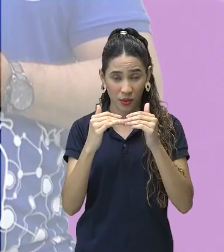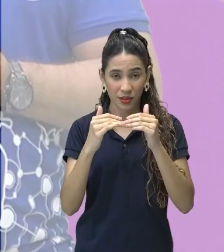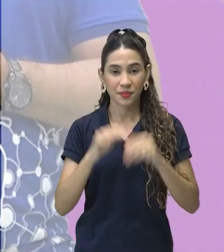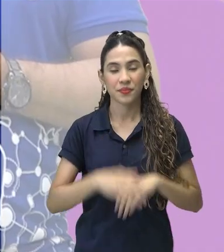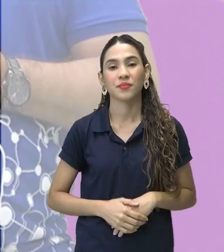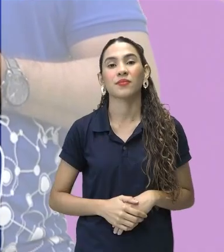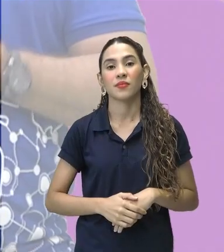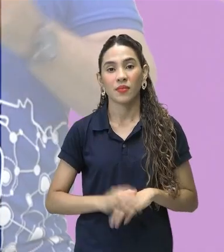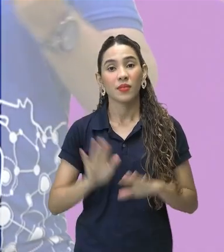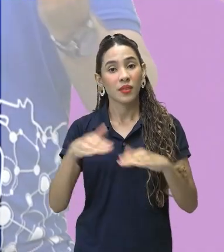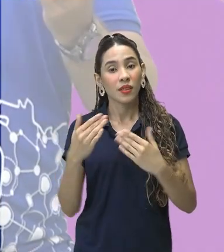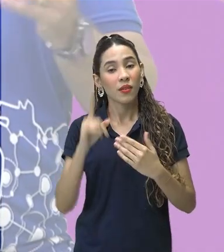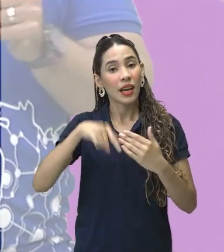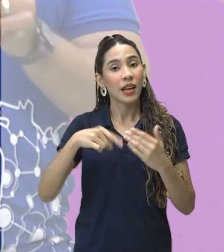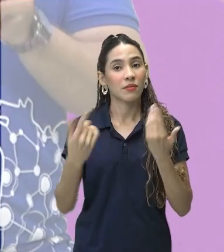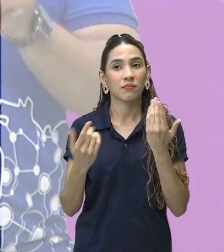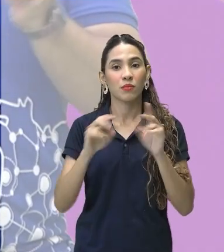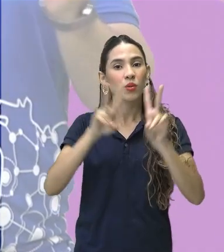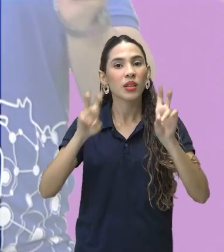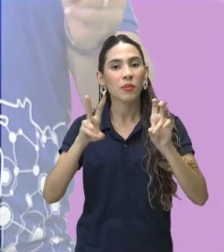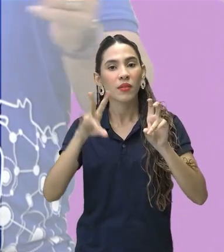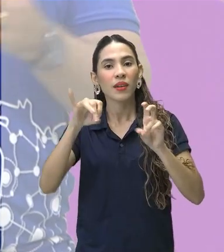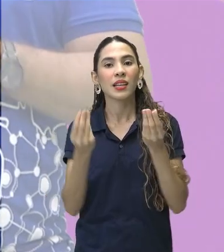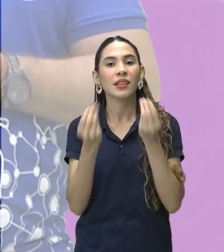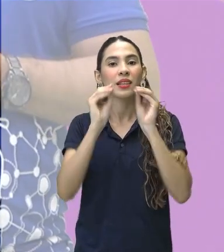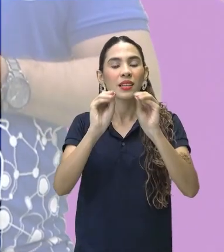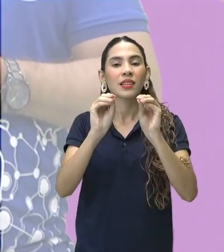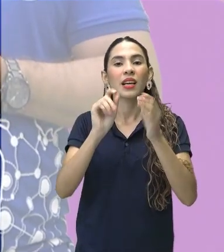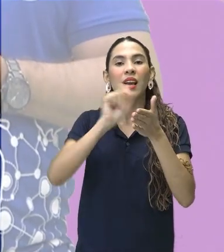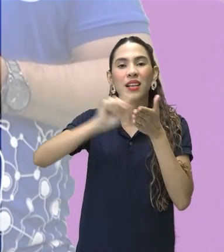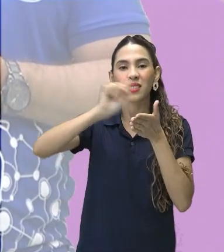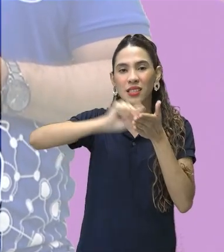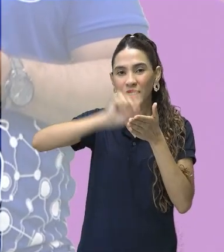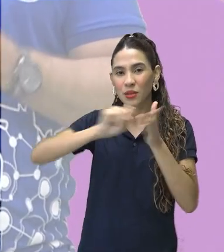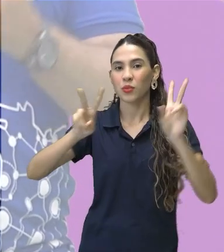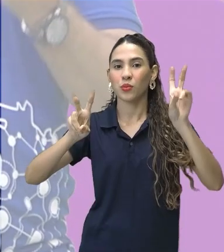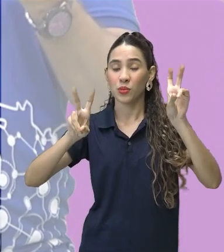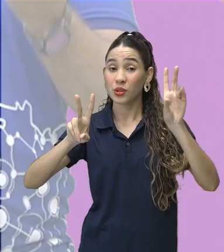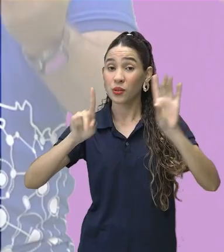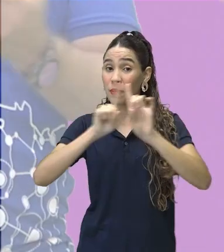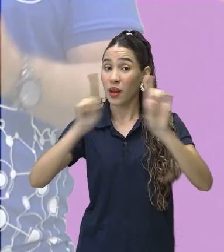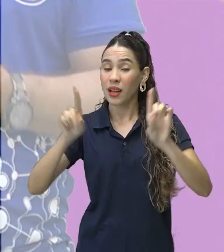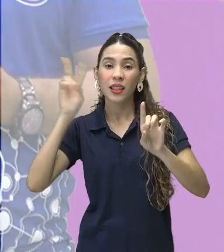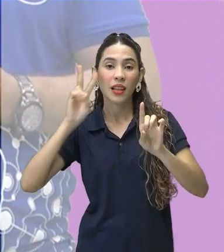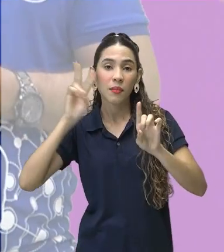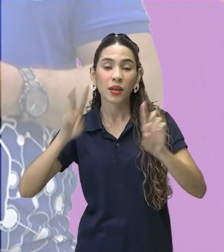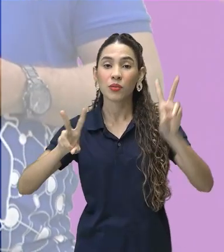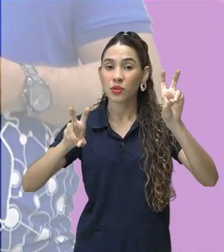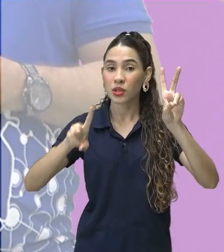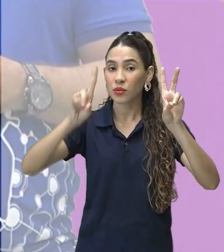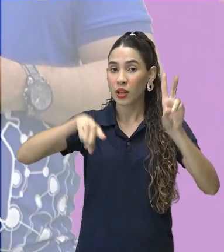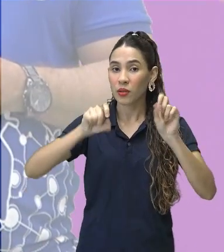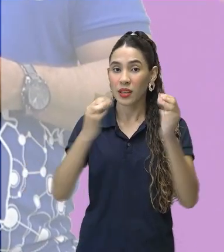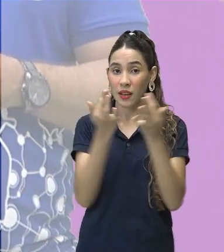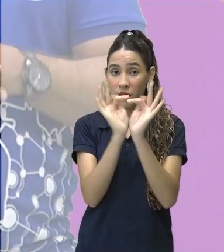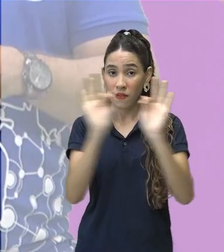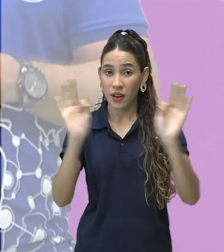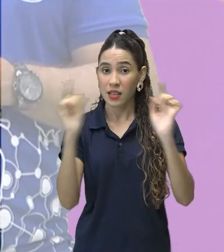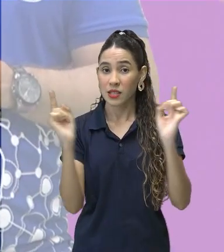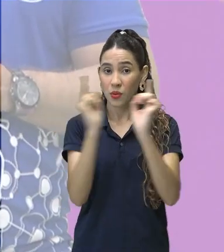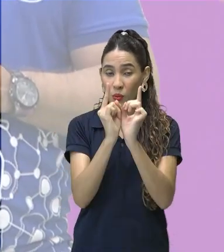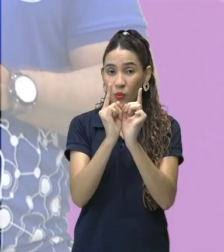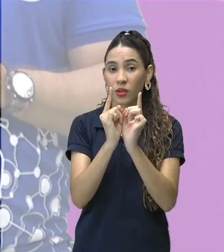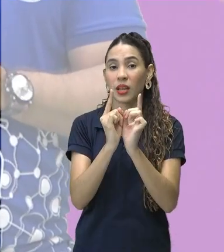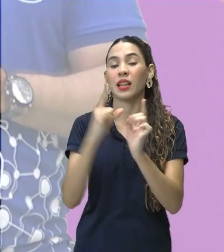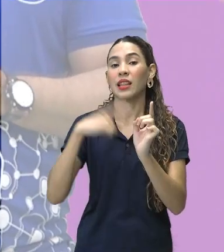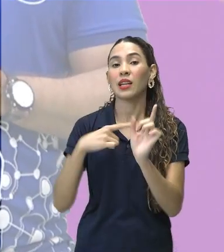E exatamente essa alguma coisa é onde vai estar escrita ali no título. Lembrando que o título são frases curtas